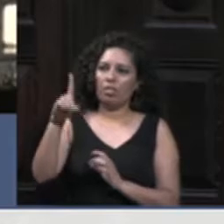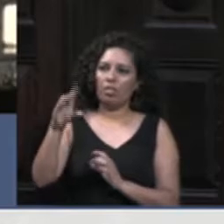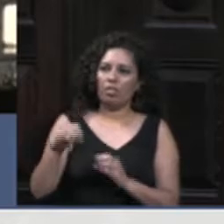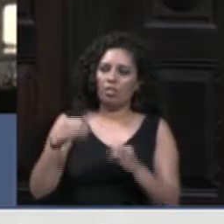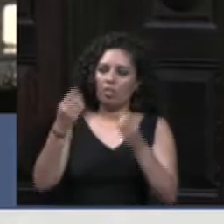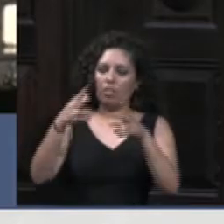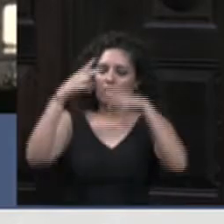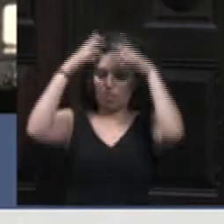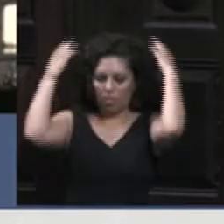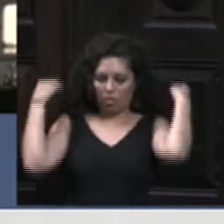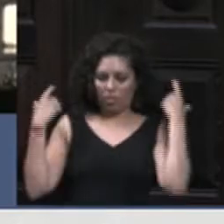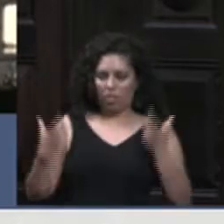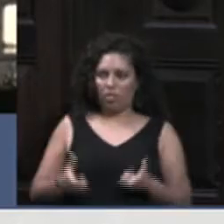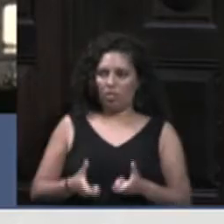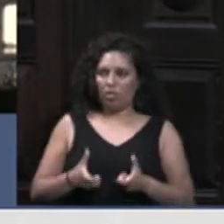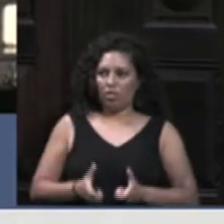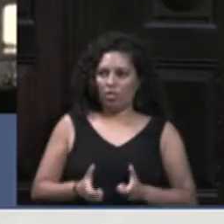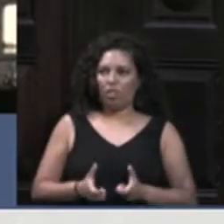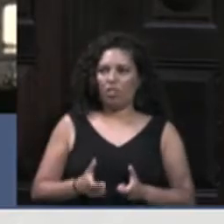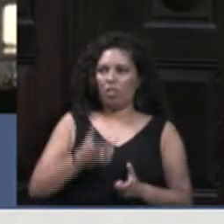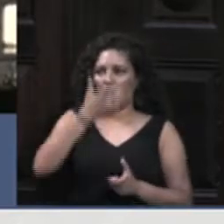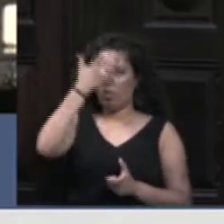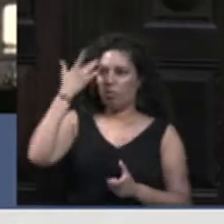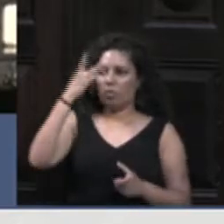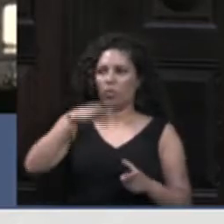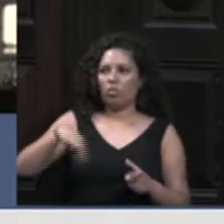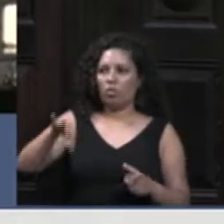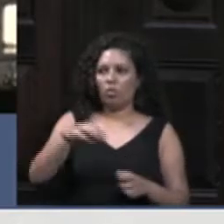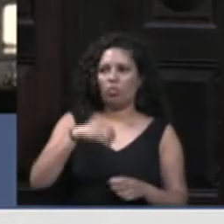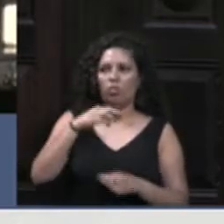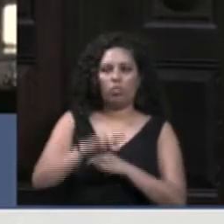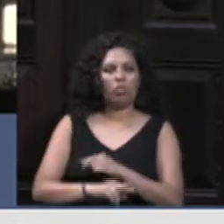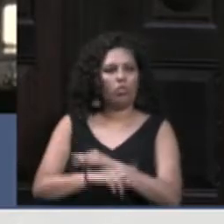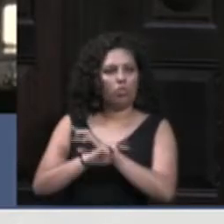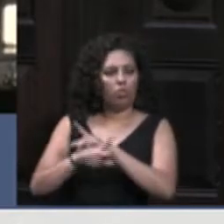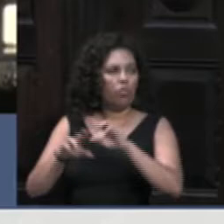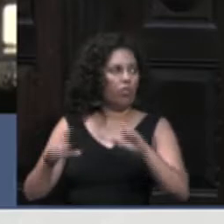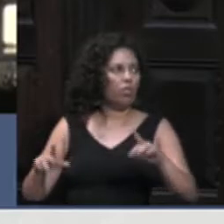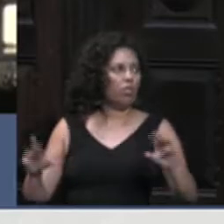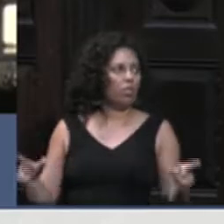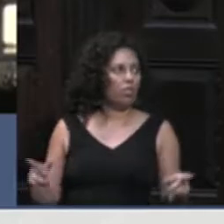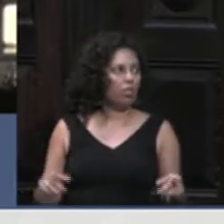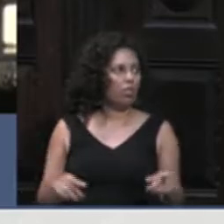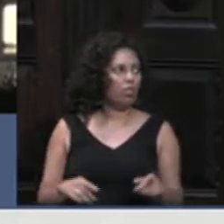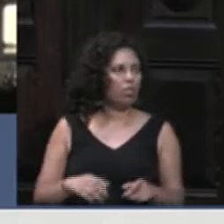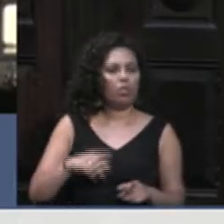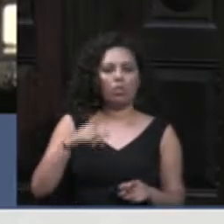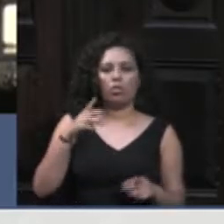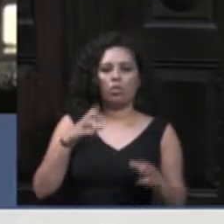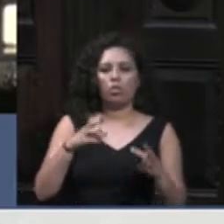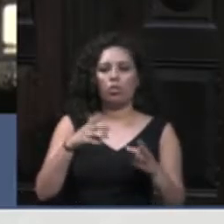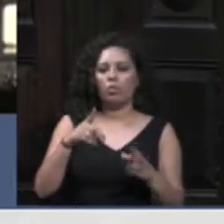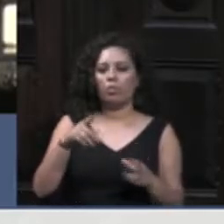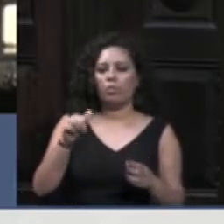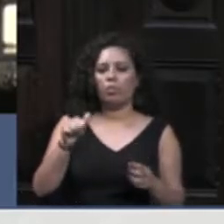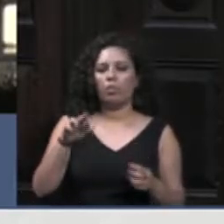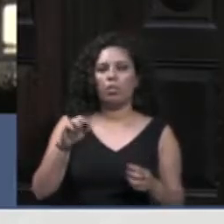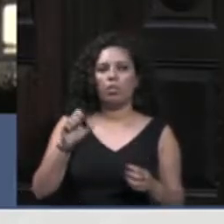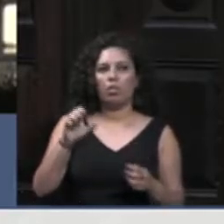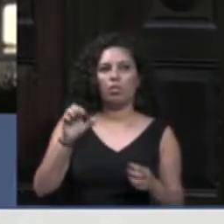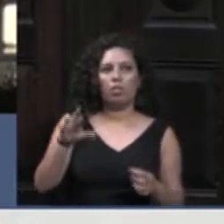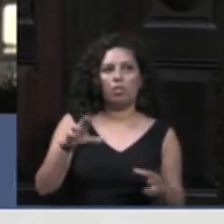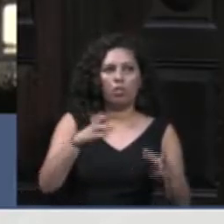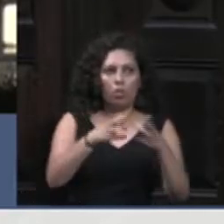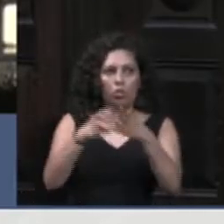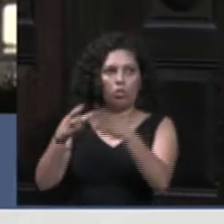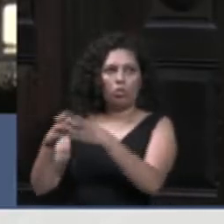e o respectivo diploma ao senhor Carlos Américo de Barros e Vasconcelos de Estado. Parecer da Comissão de Normas Internas e Proposição Externa, favorável,